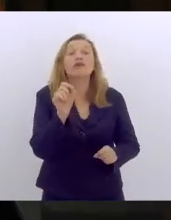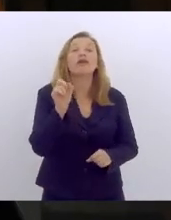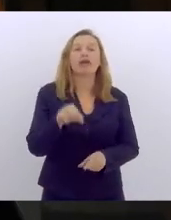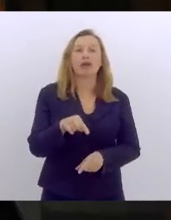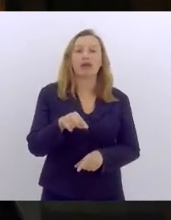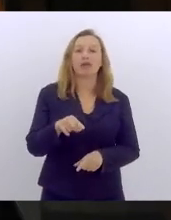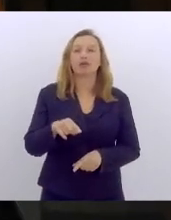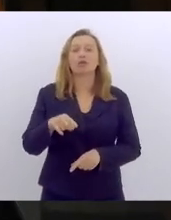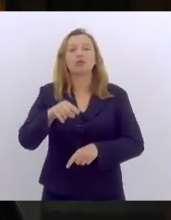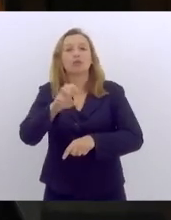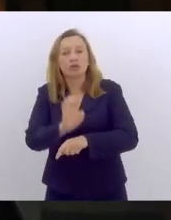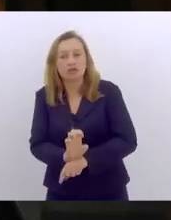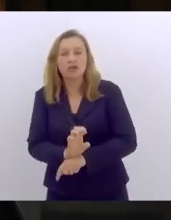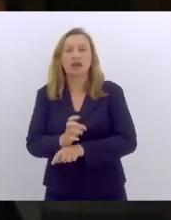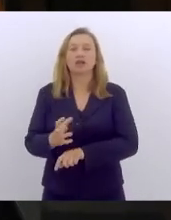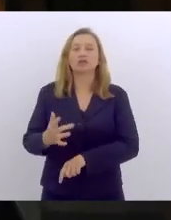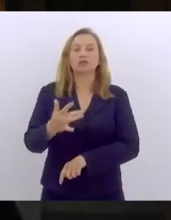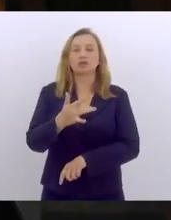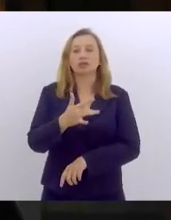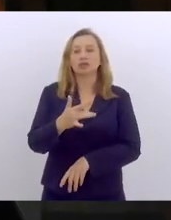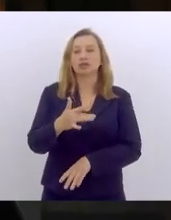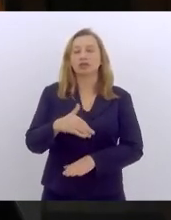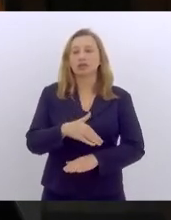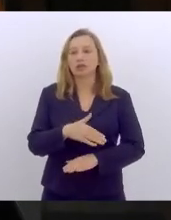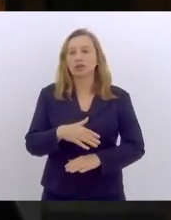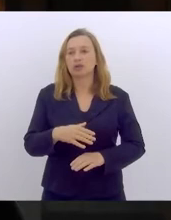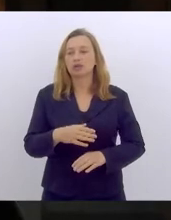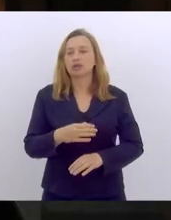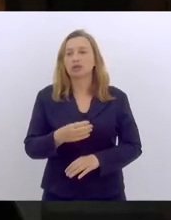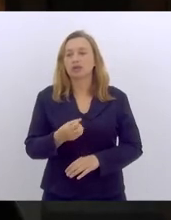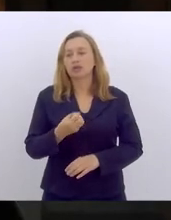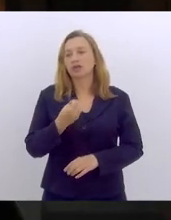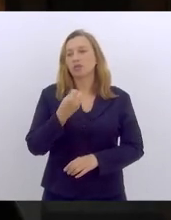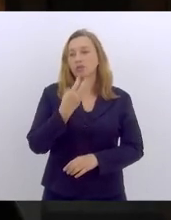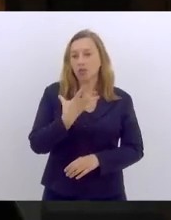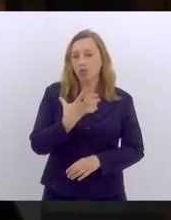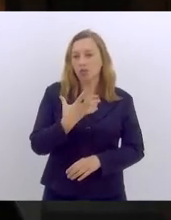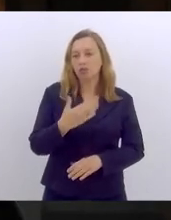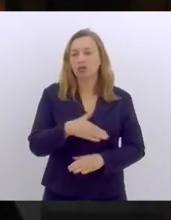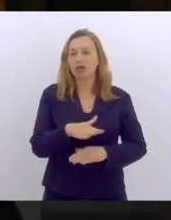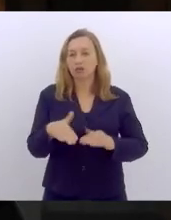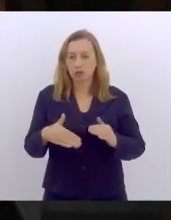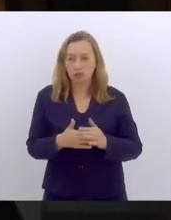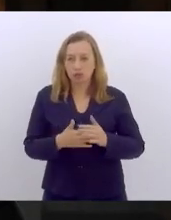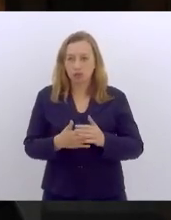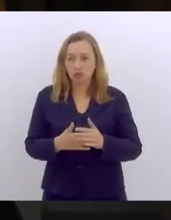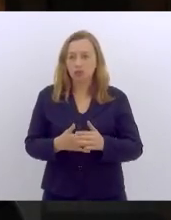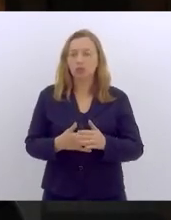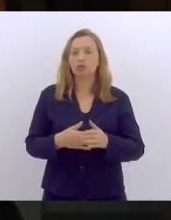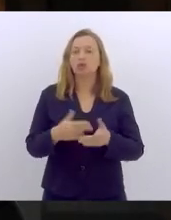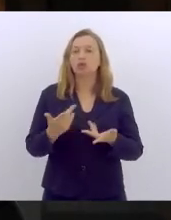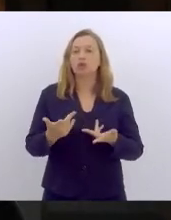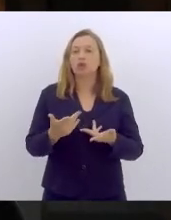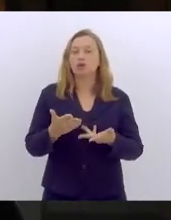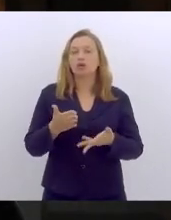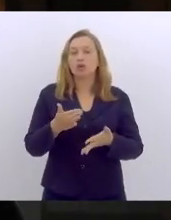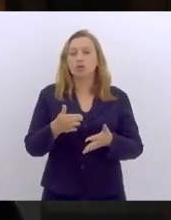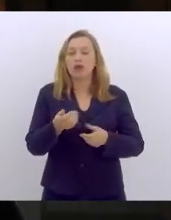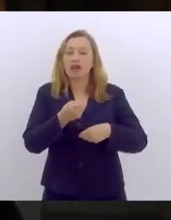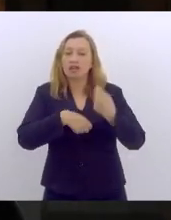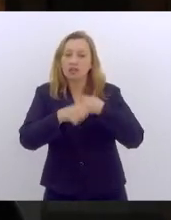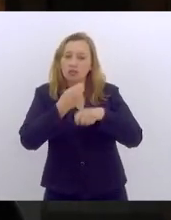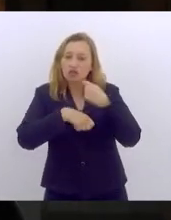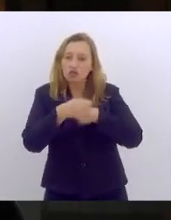social. É um Estado que procure administrar a